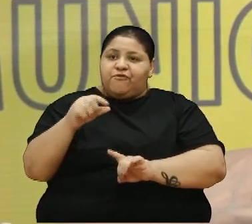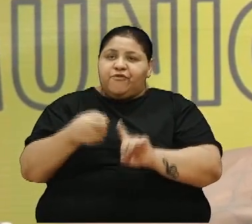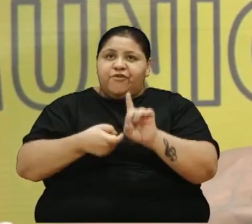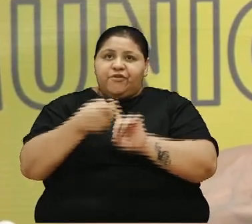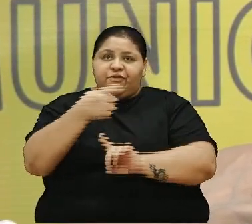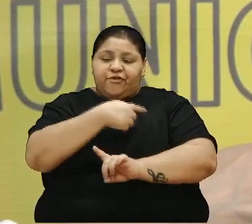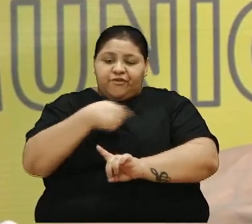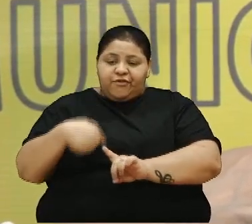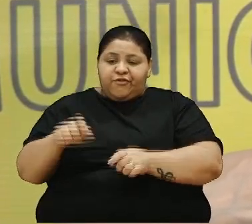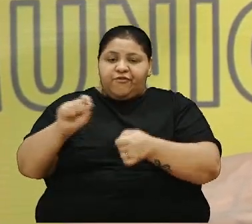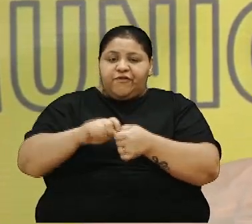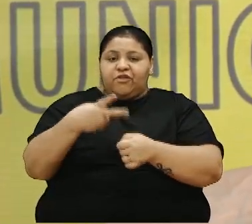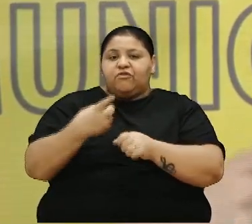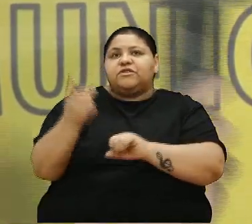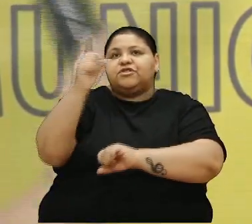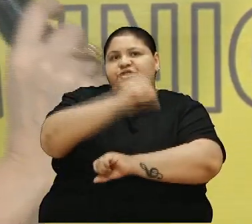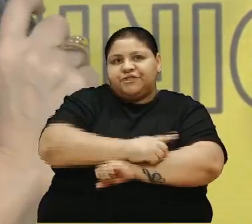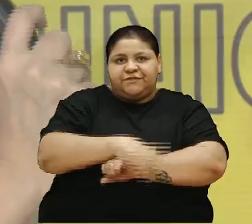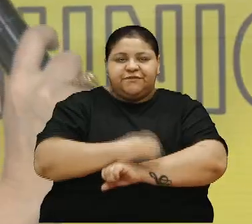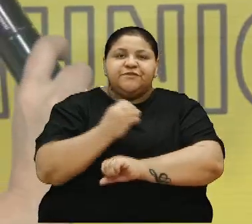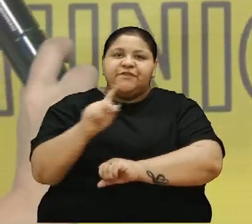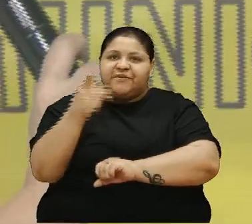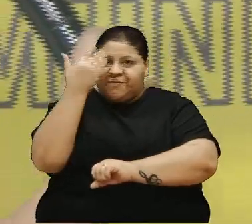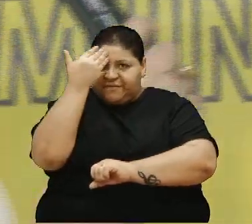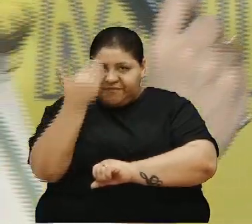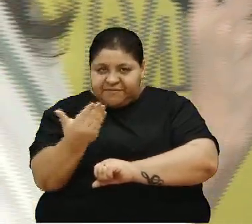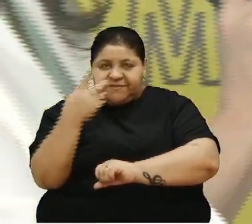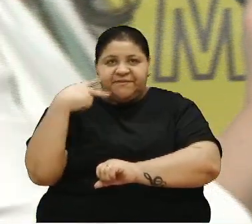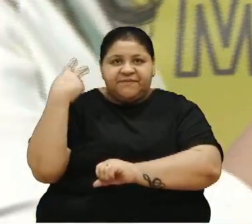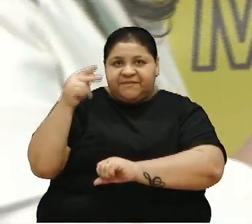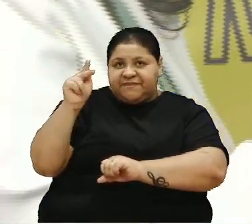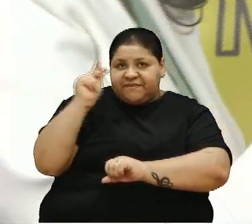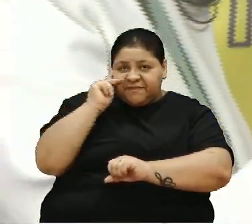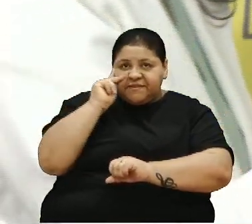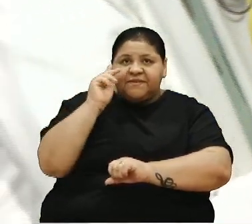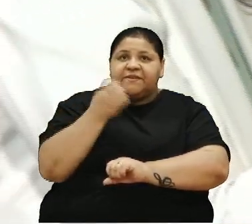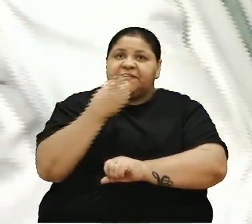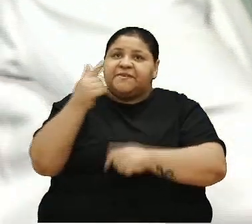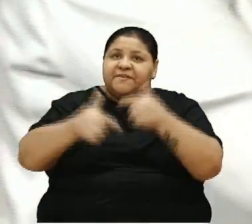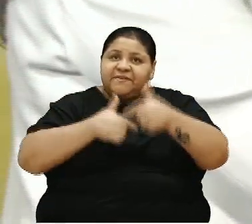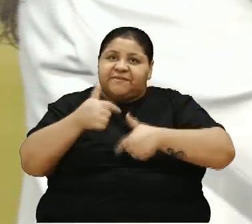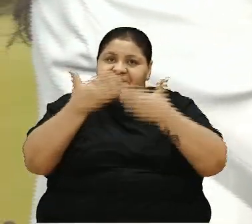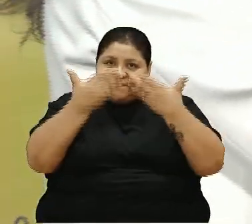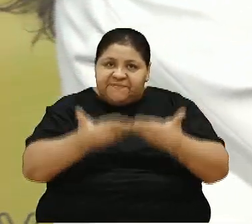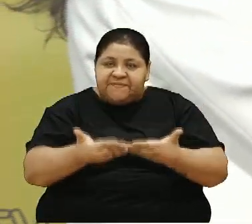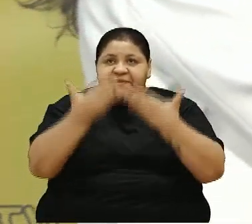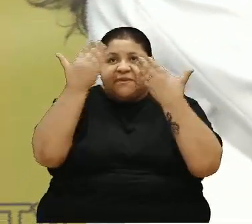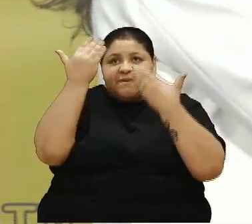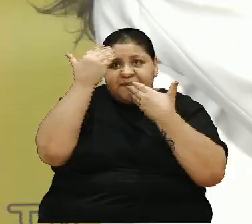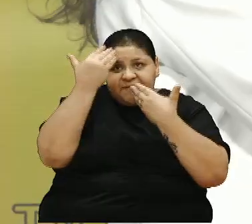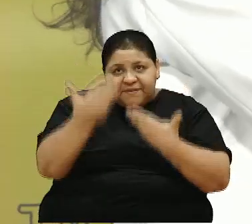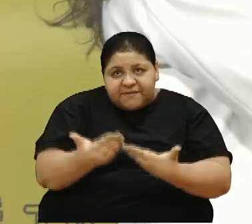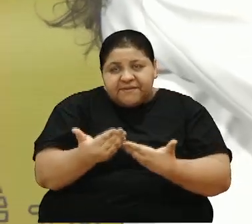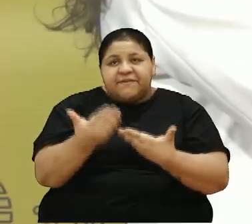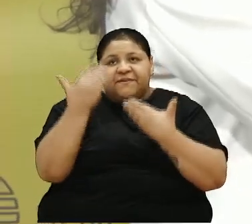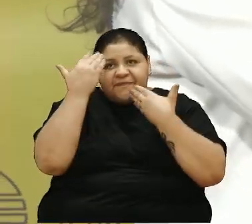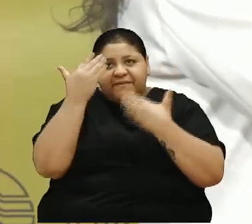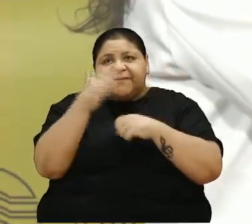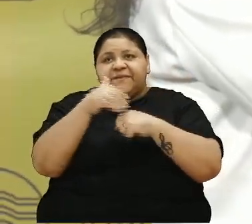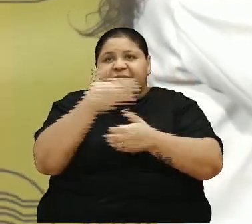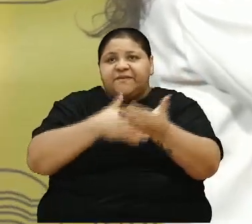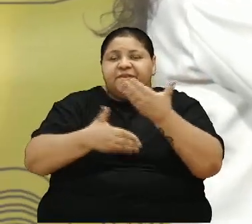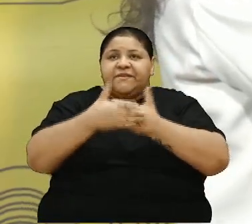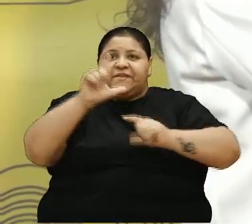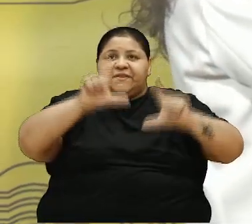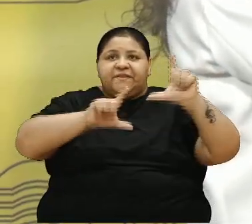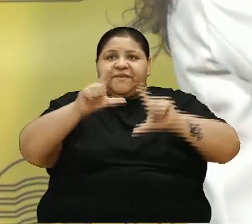seriam feitas em 2 dias. Ok, muito obrigada, vereador, pelas suas palavras. Bom trabalho para o senhor. Obrigado a ti, obrigado à gentileza de toda a TV